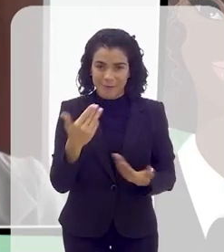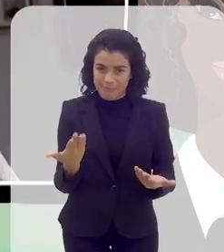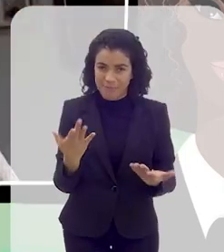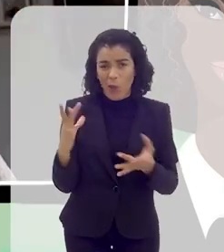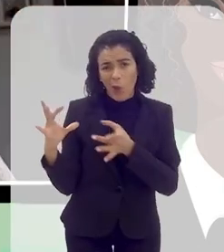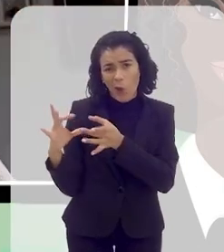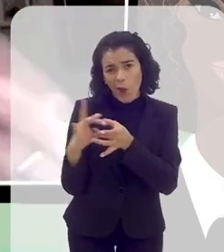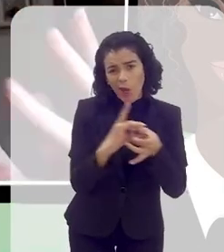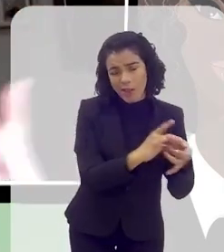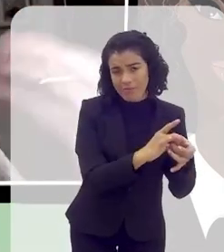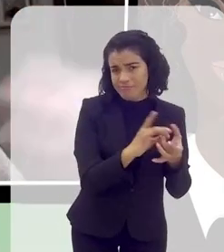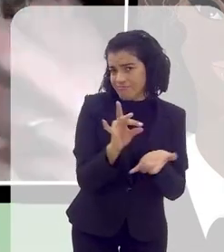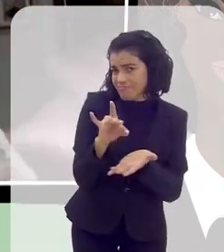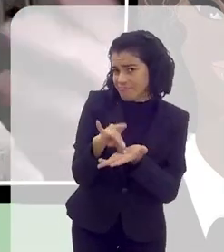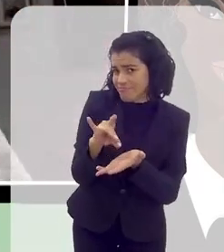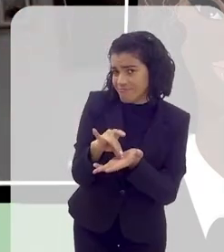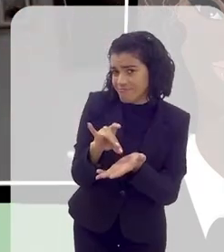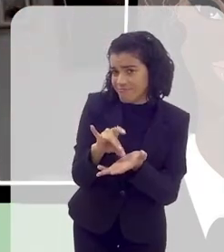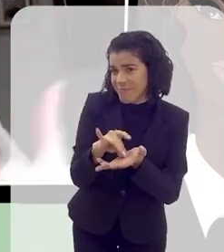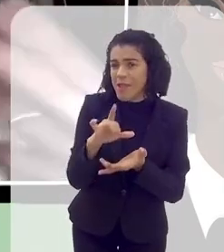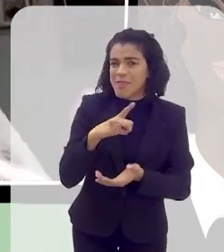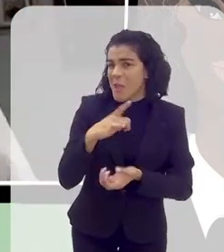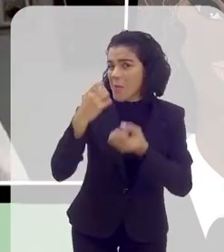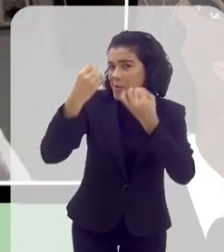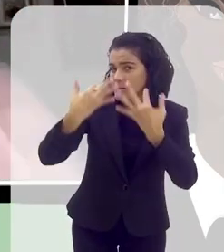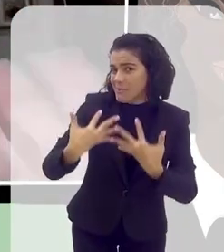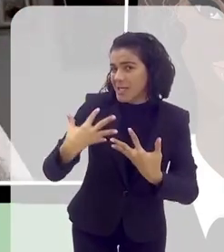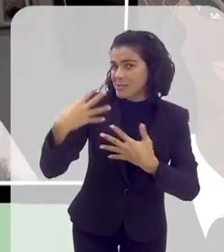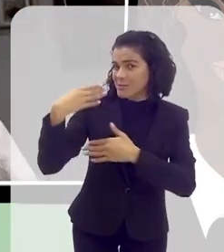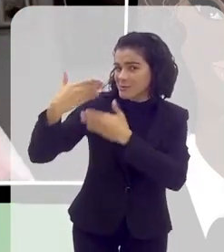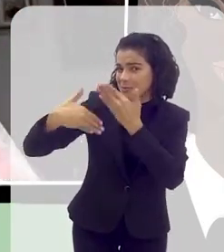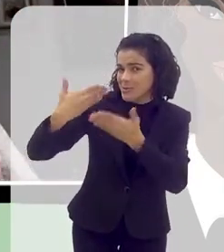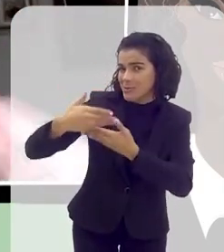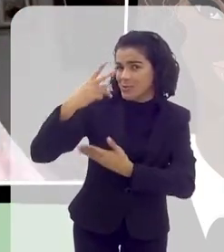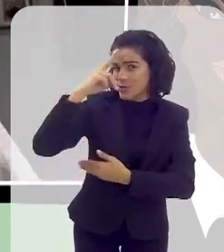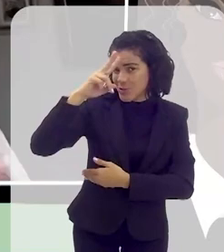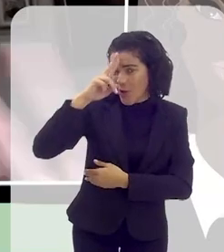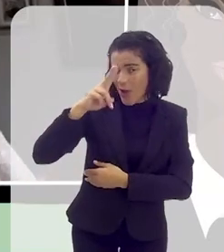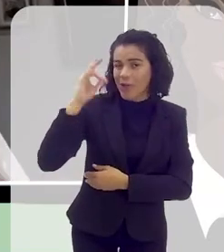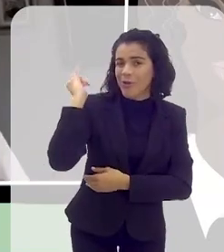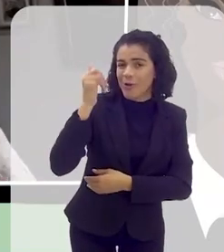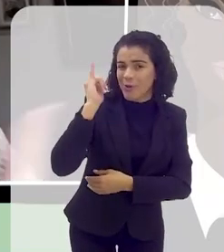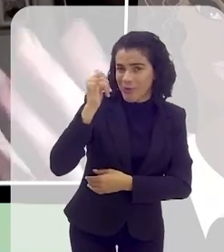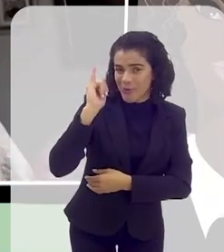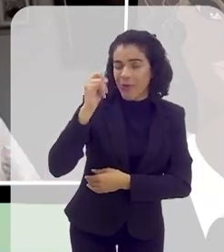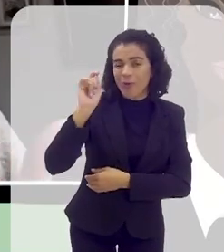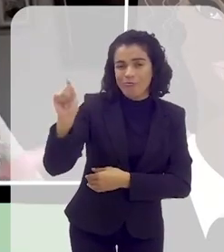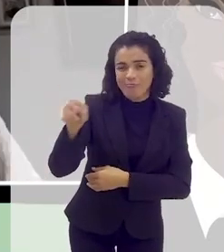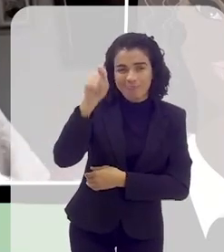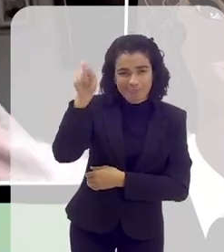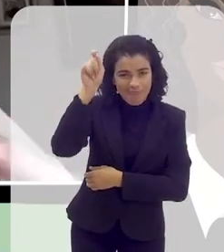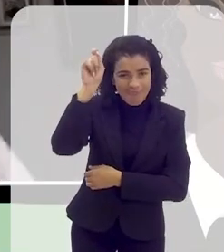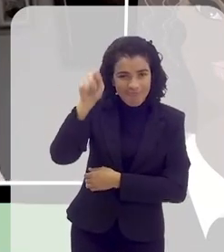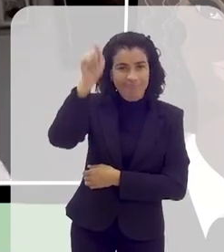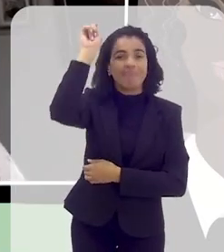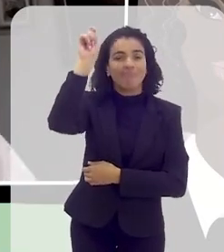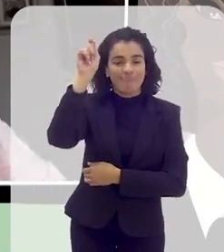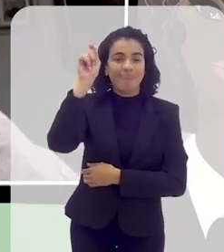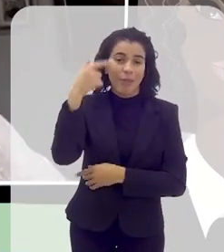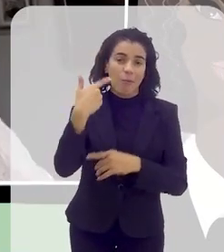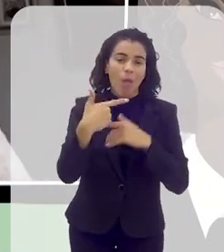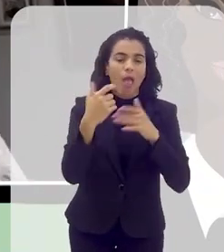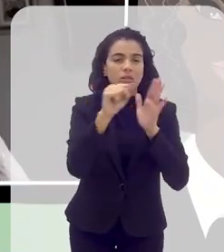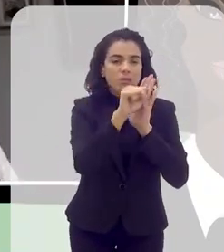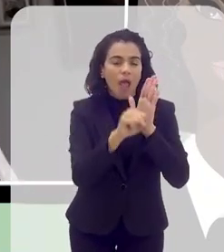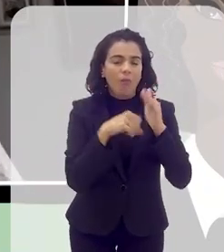todo esse contexto, e realmente é, tem uma explicação histórica muito, assim, desses contos de fada, e isso ao longo dos séculos, né?